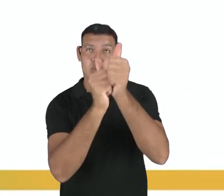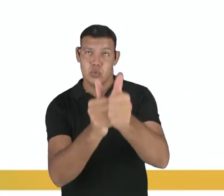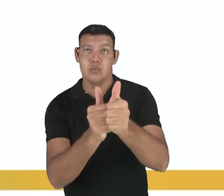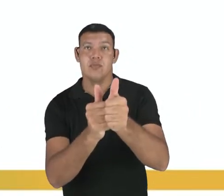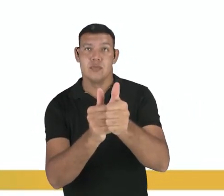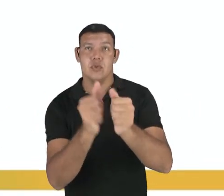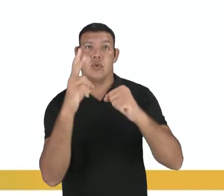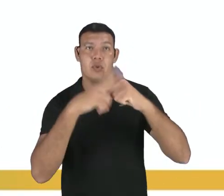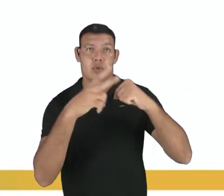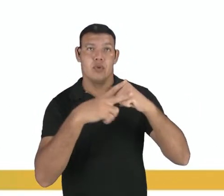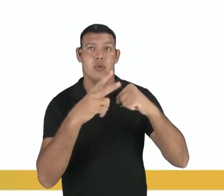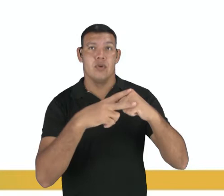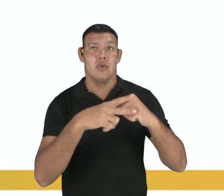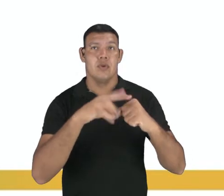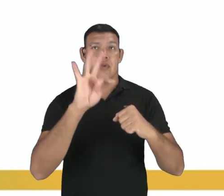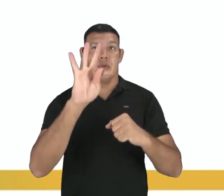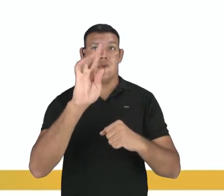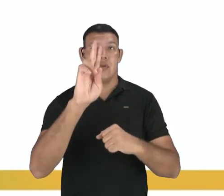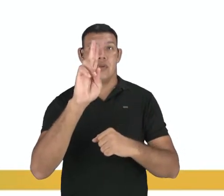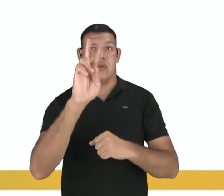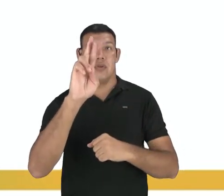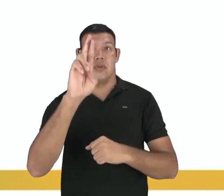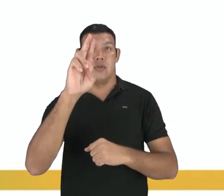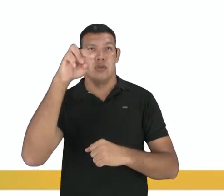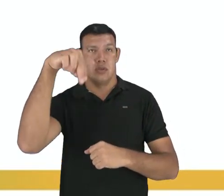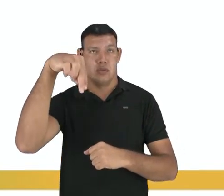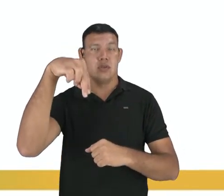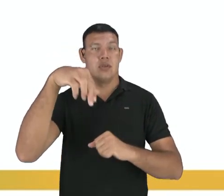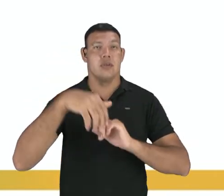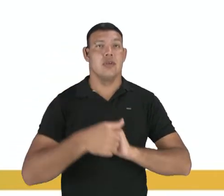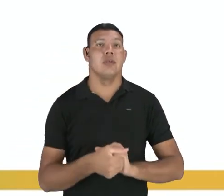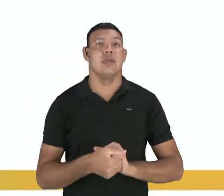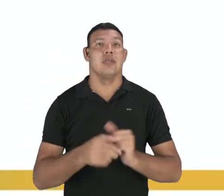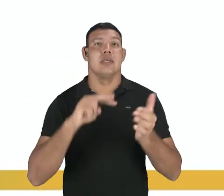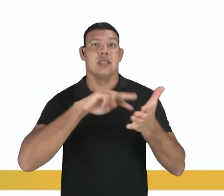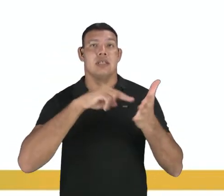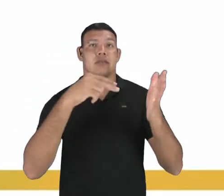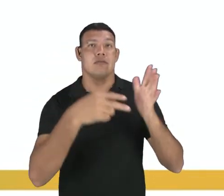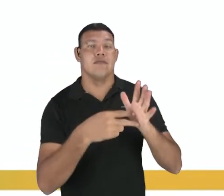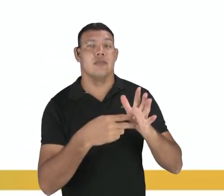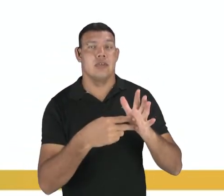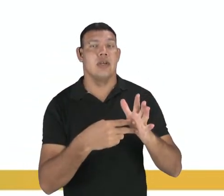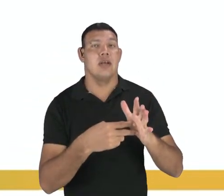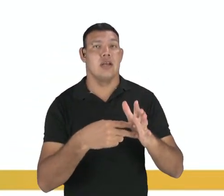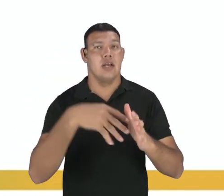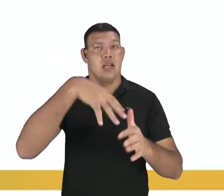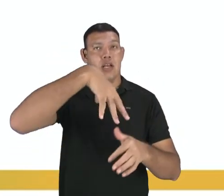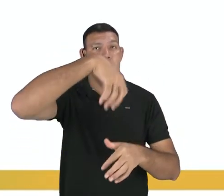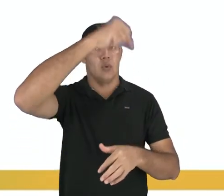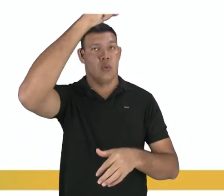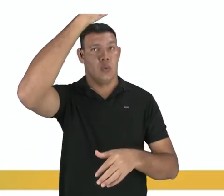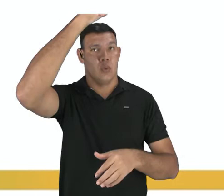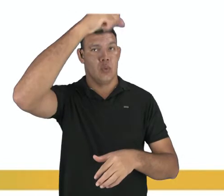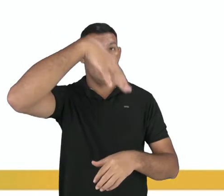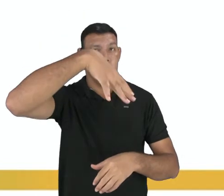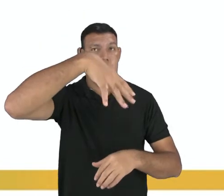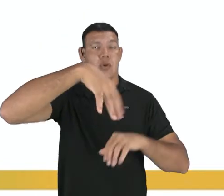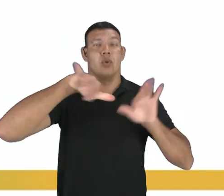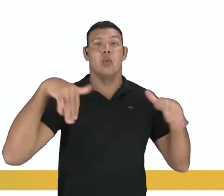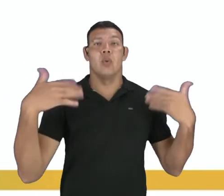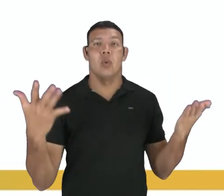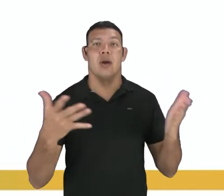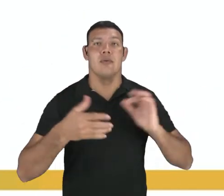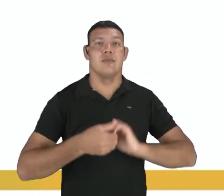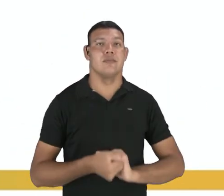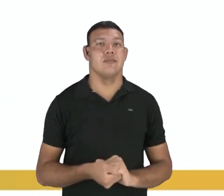o sentido de ligar, né? E com o turn, com qual dessas palavras aí que ele vai ter o sentido